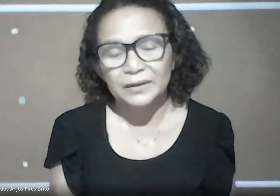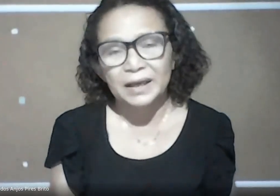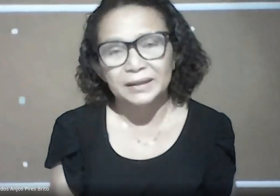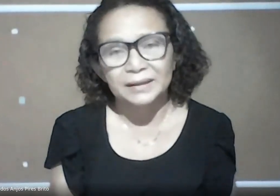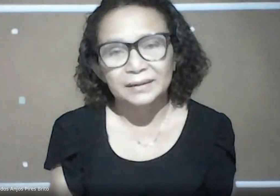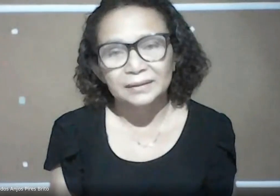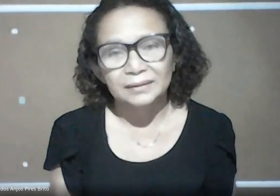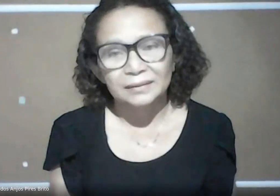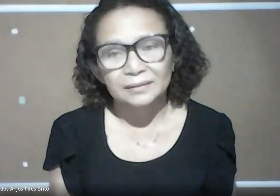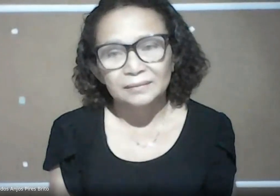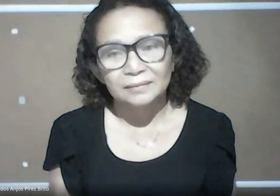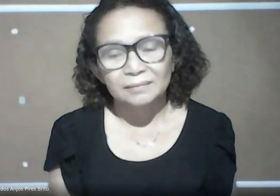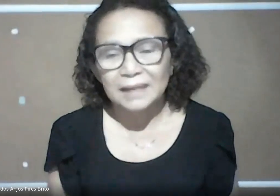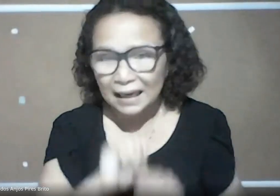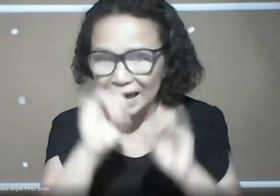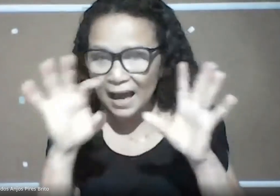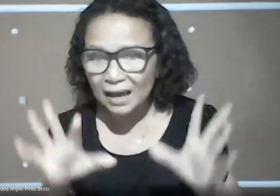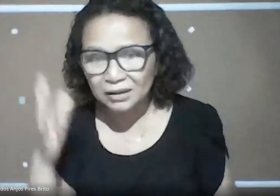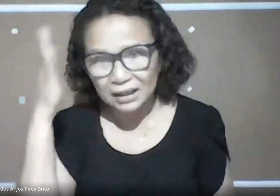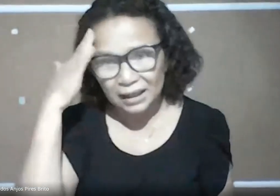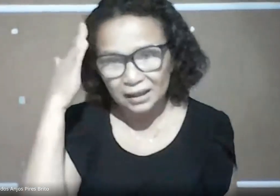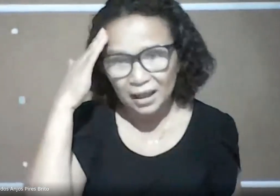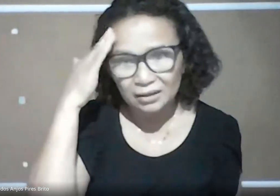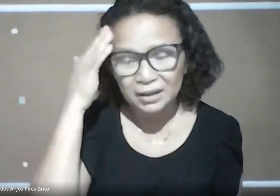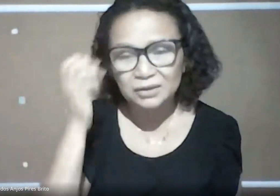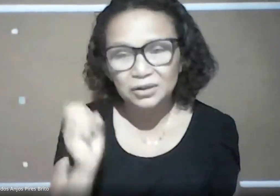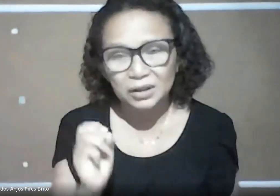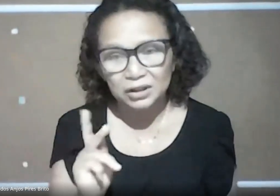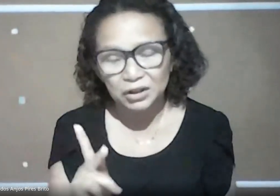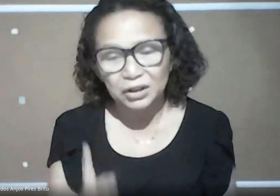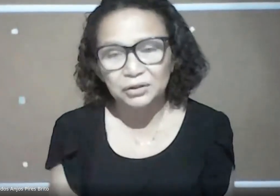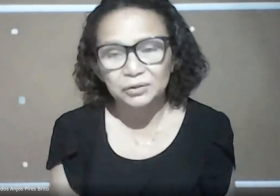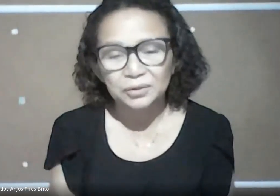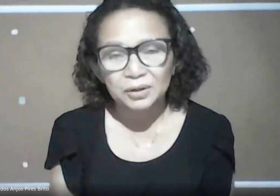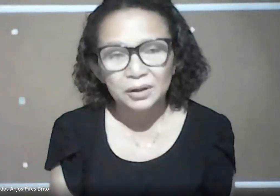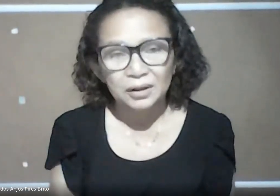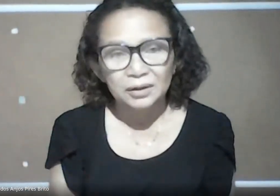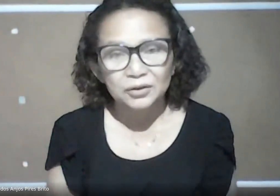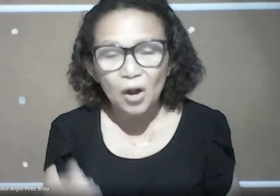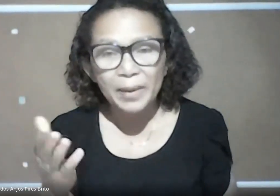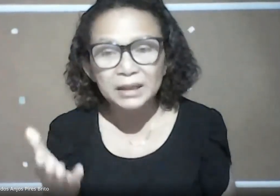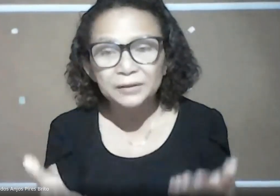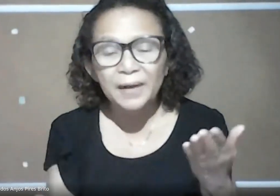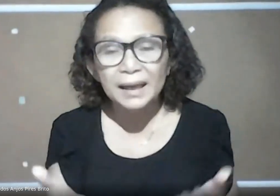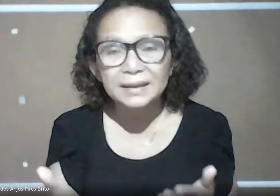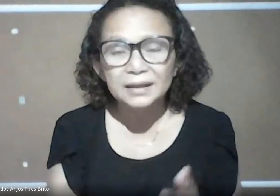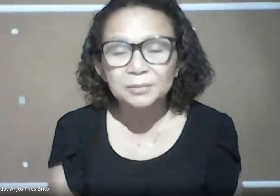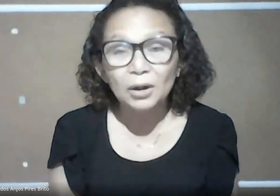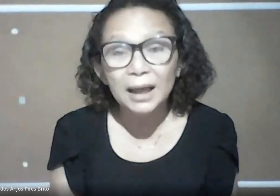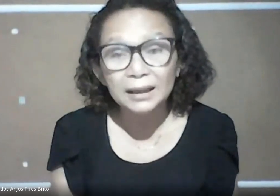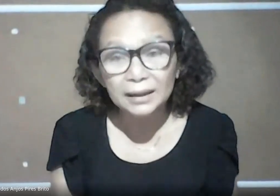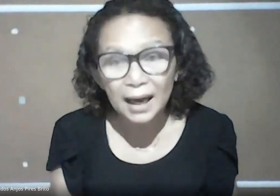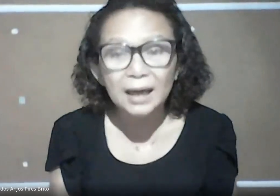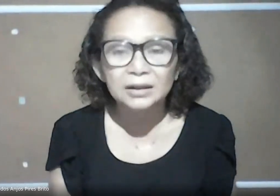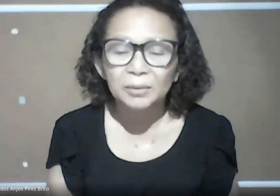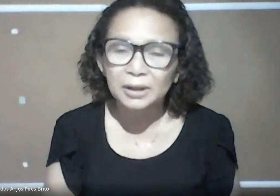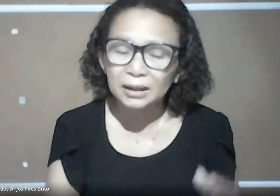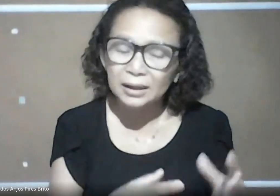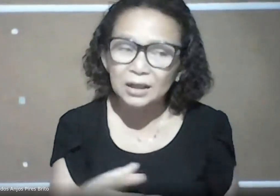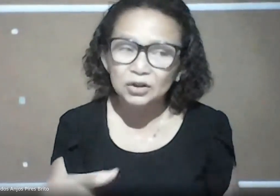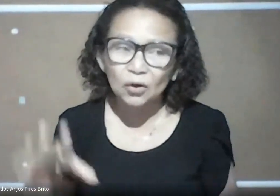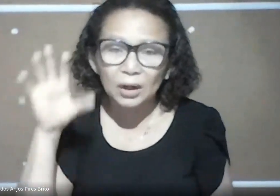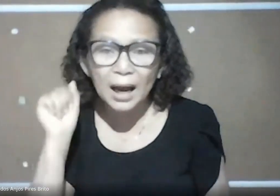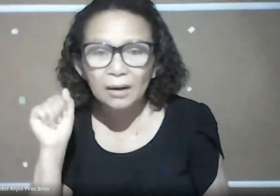para vocês? Está claro? Já entenderam isso direitinho? Sobre a diferença de modalidade,